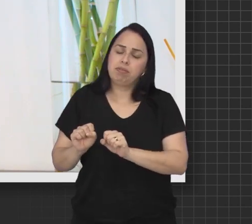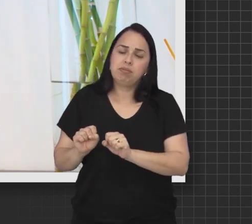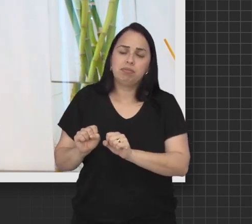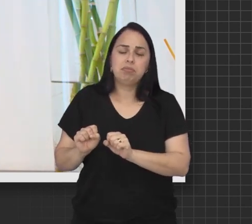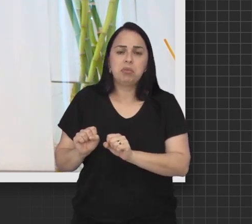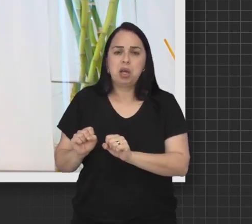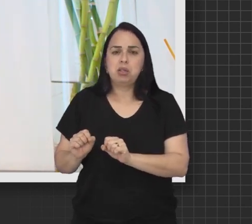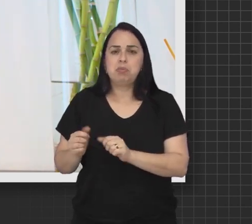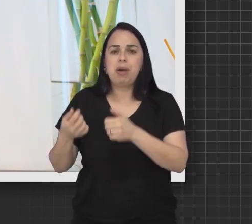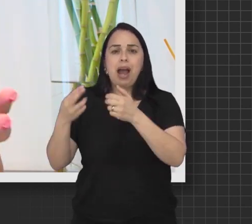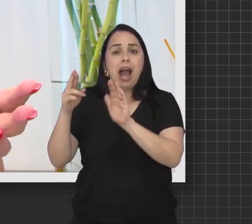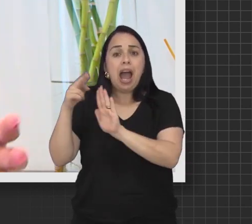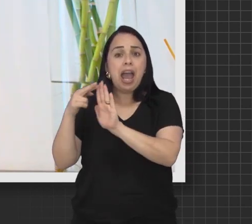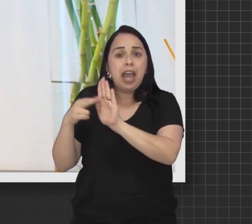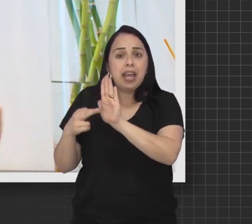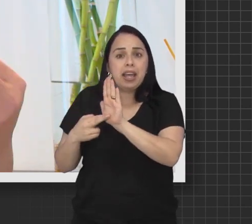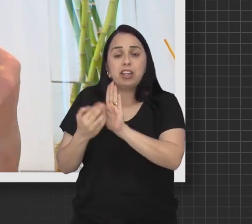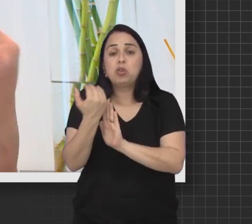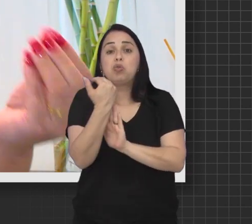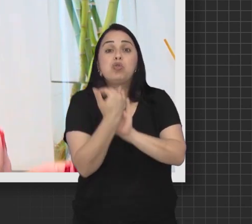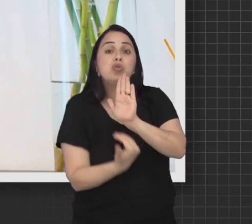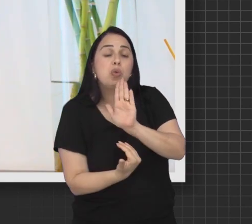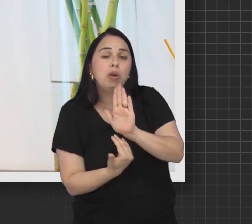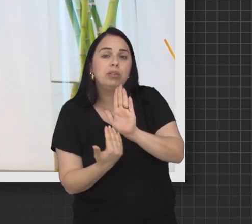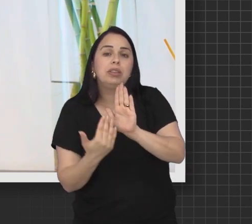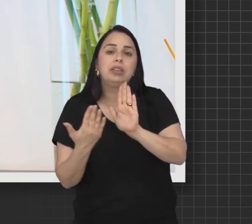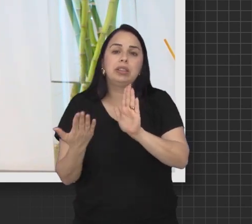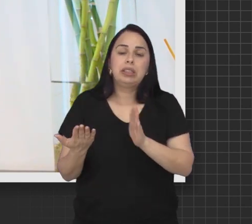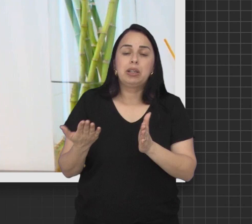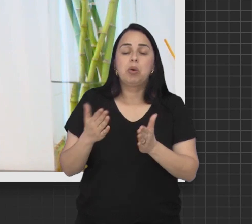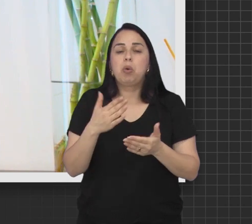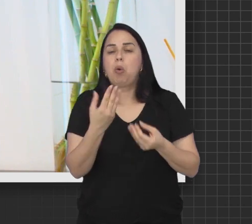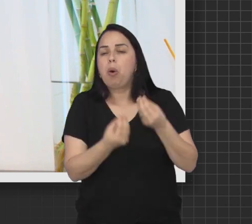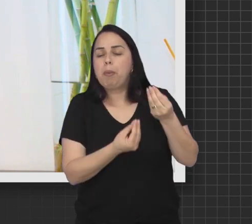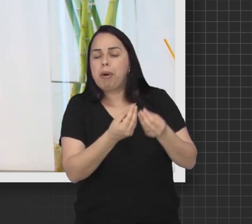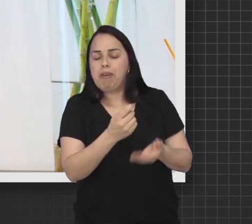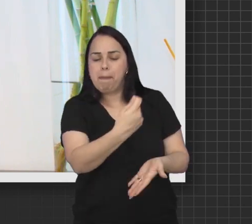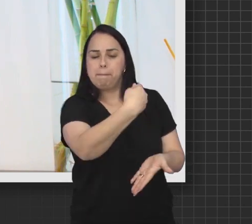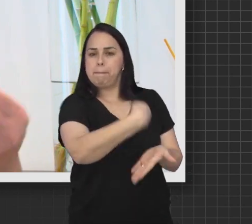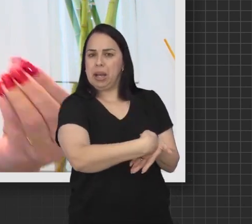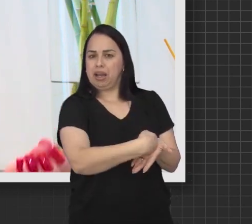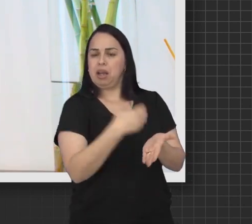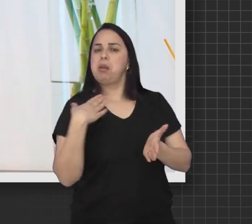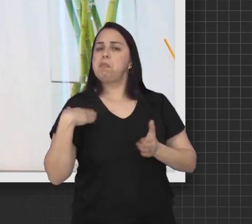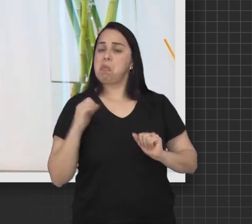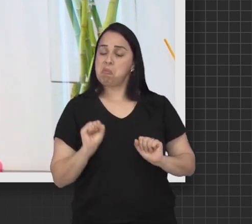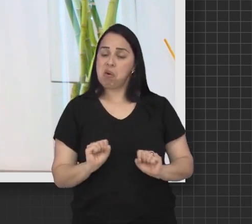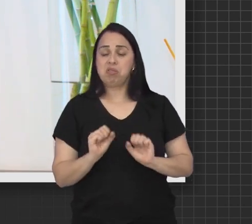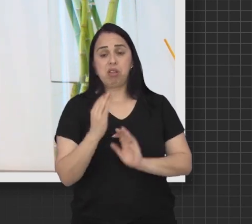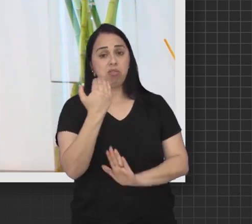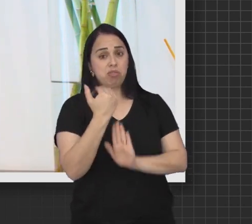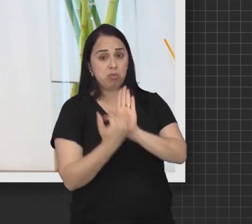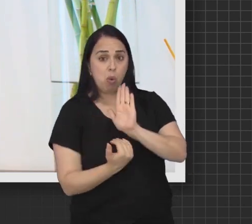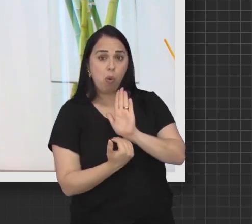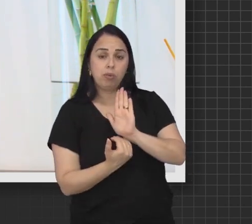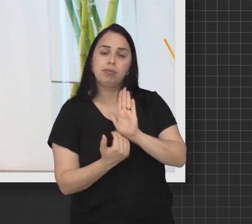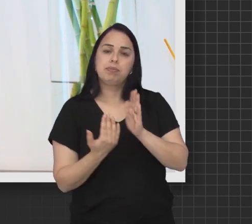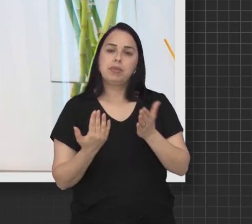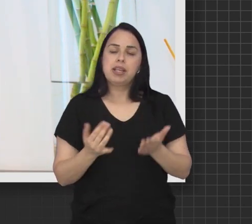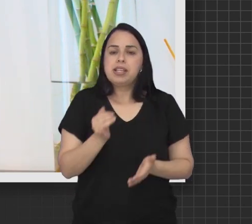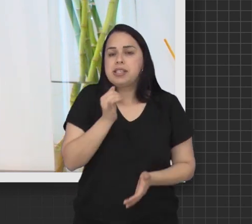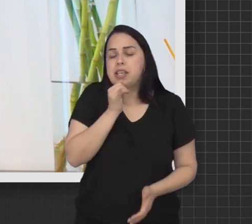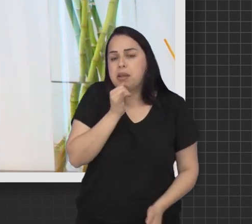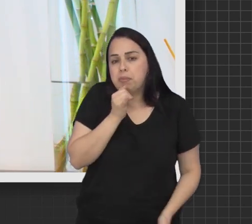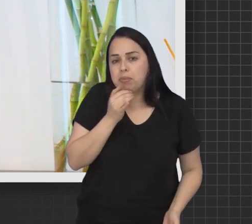estipular um desconto dependendo da modalidade da forma de pagamento e das condições do pagamento também. Então, um